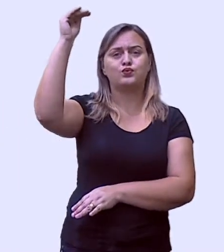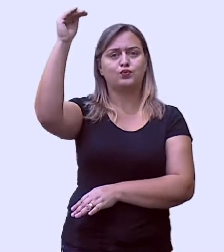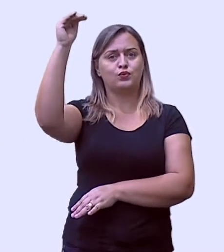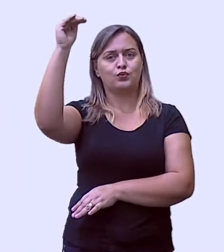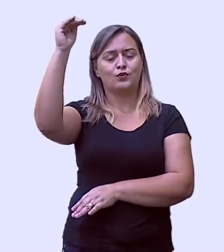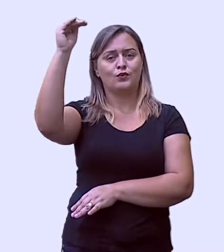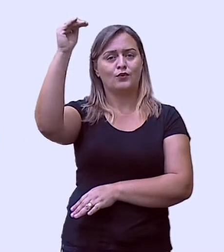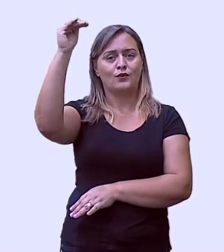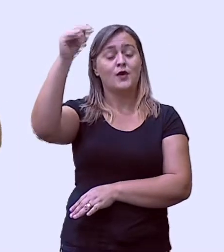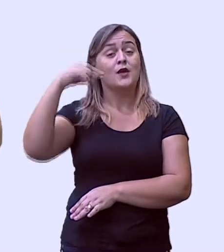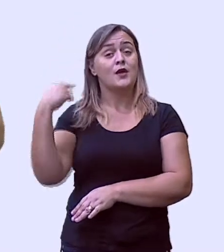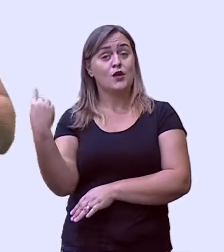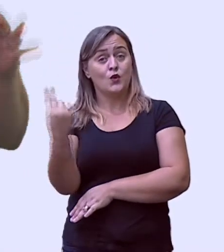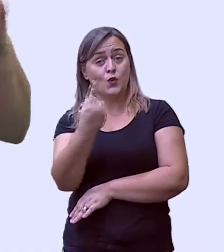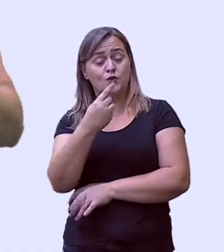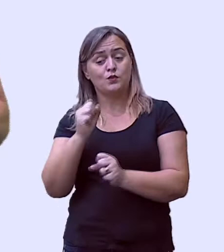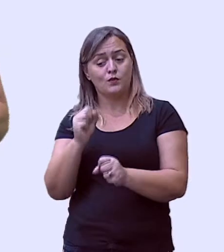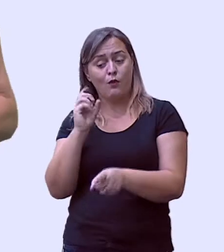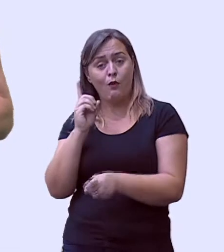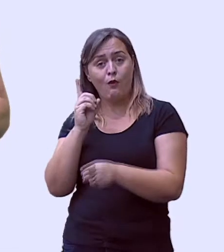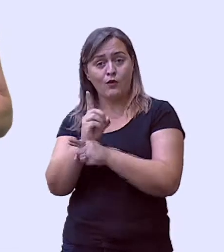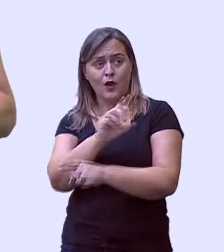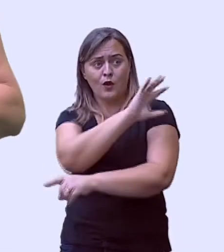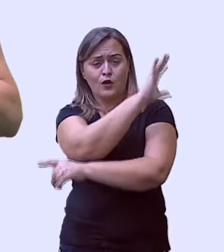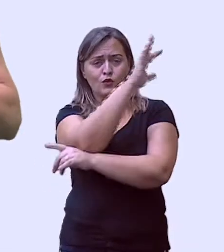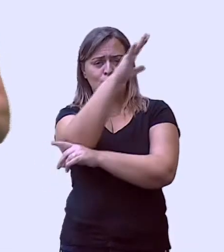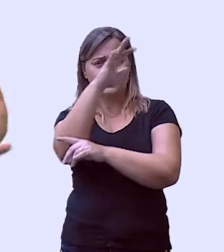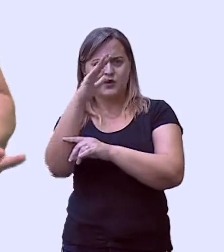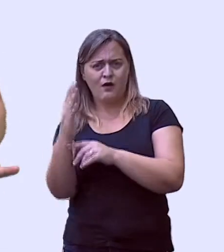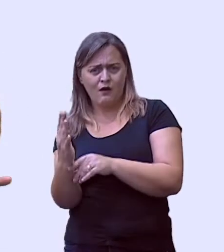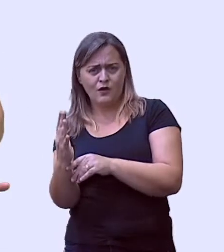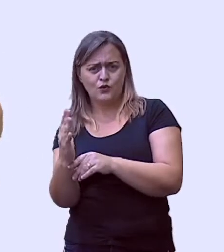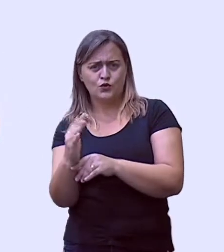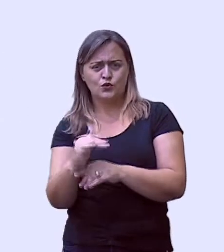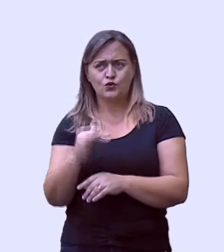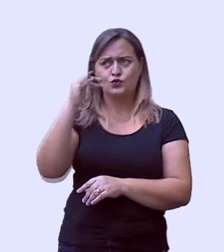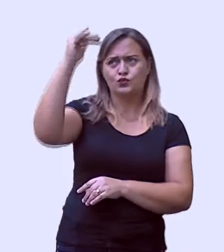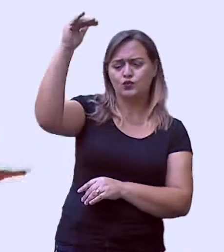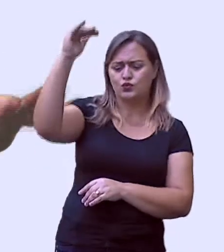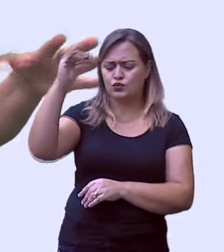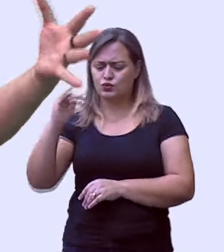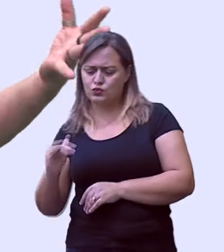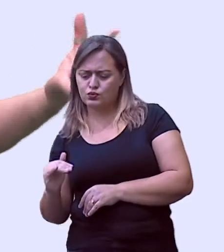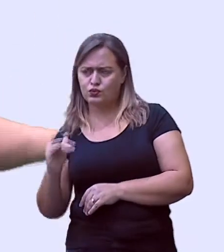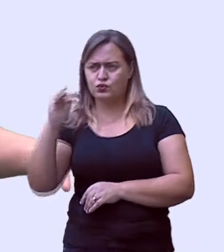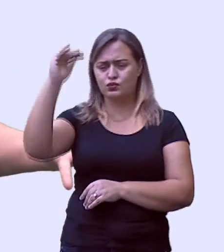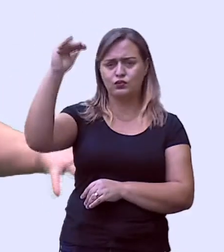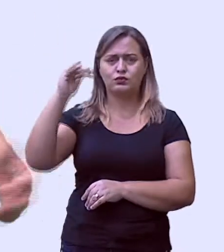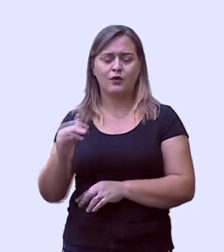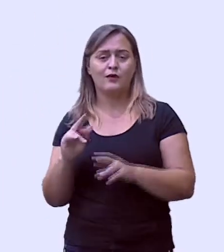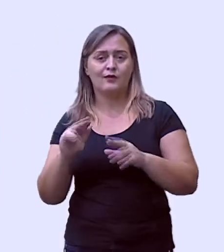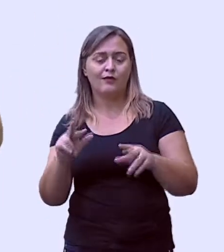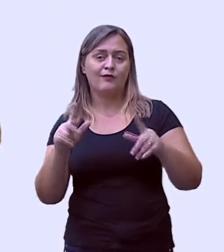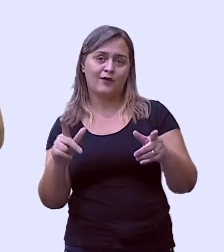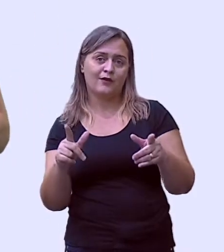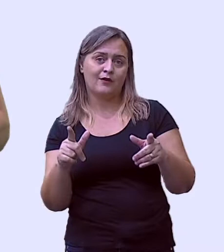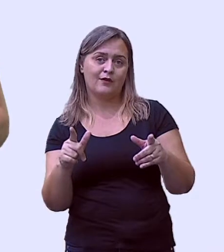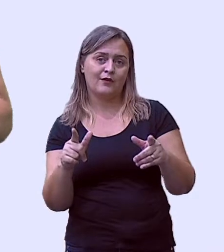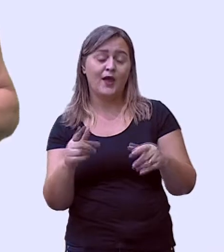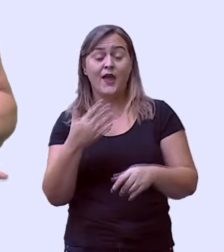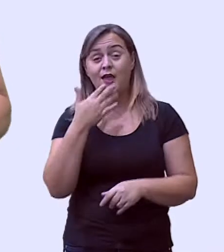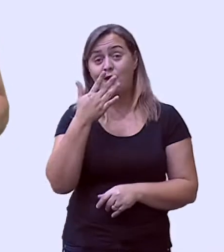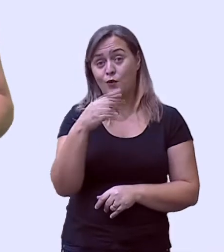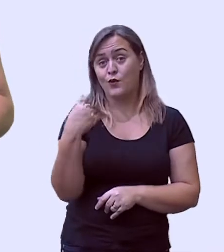sua paisagem. As principais cores encontradas nesse bioma são verdes,